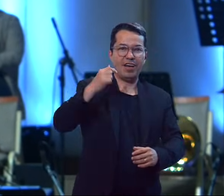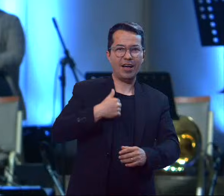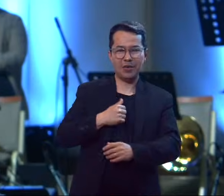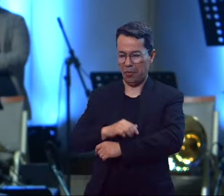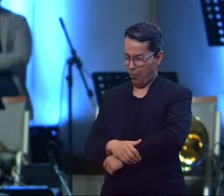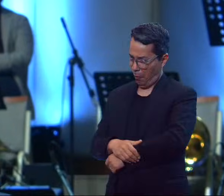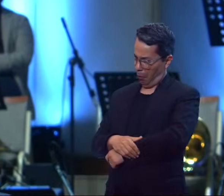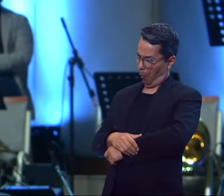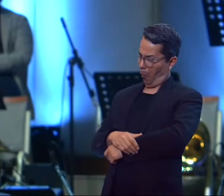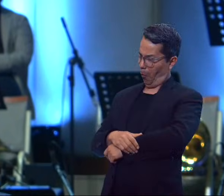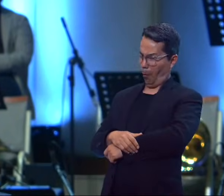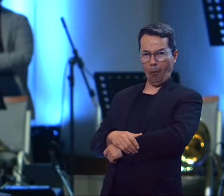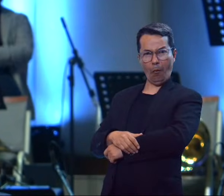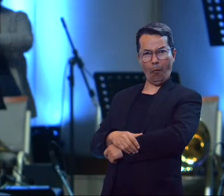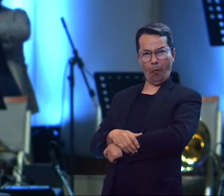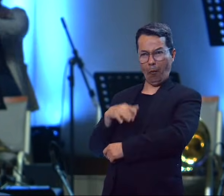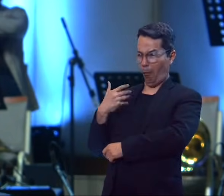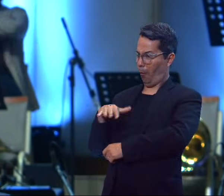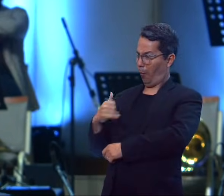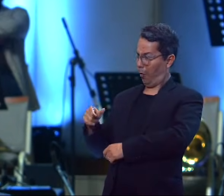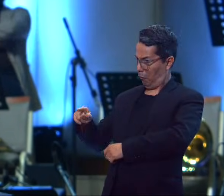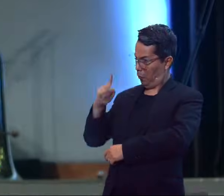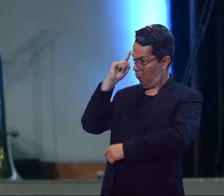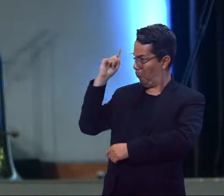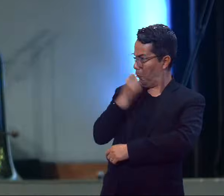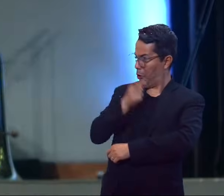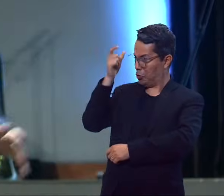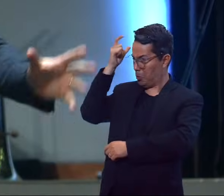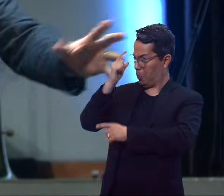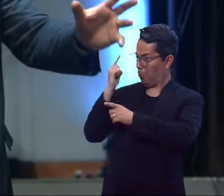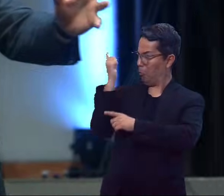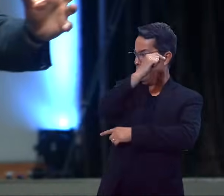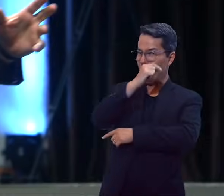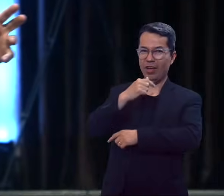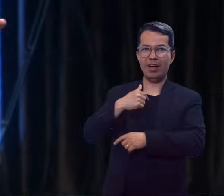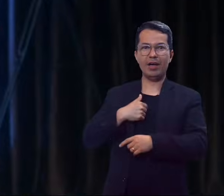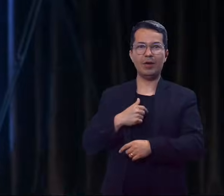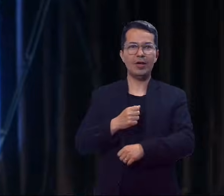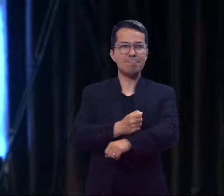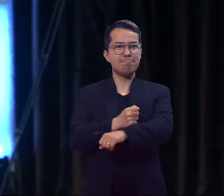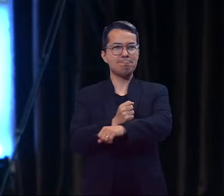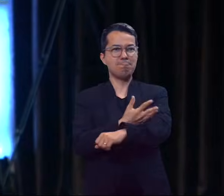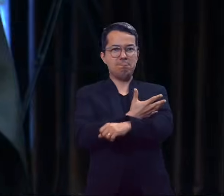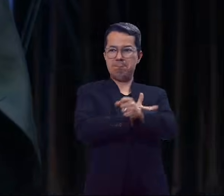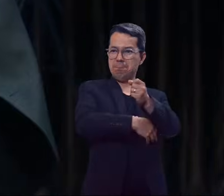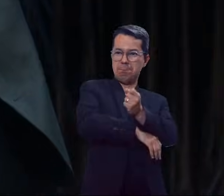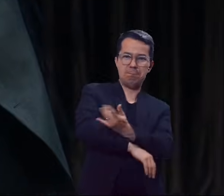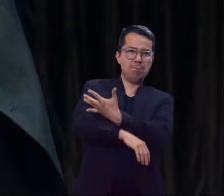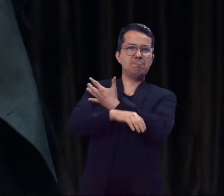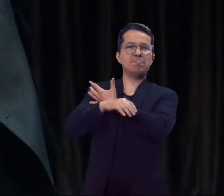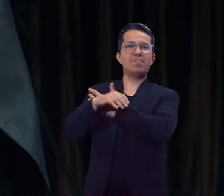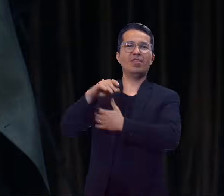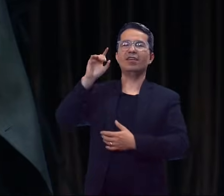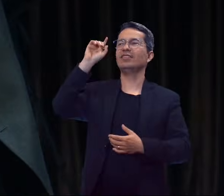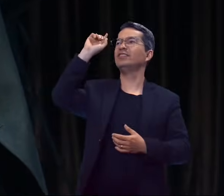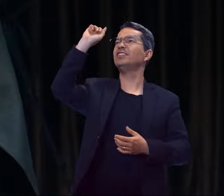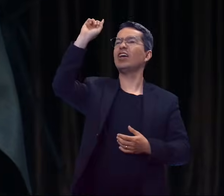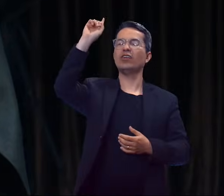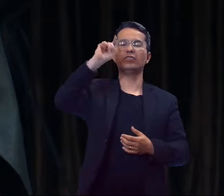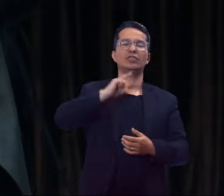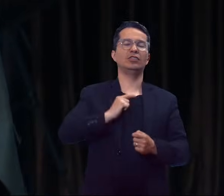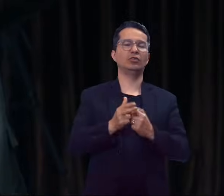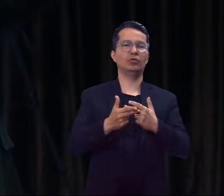Jesus envia, falando, até os demônios me obedeceram. Eu falei, Deus, quem quer viver coisas novas com